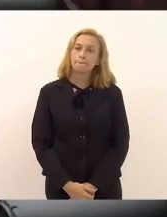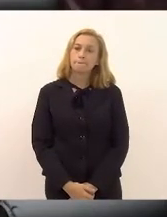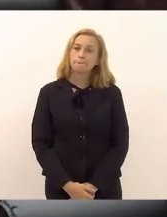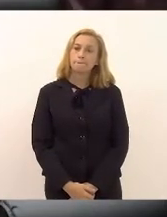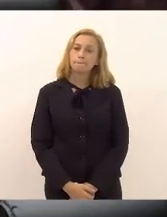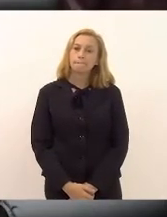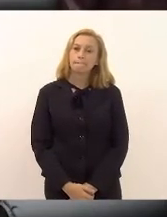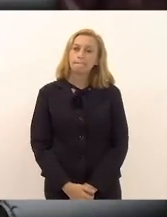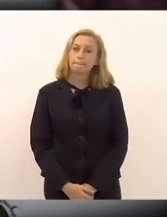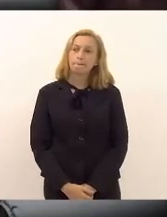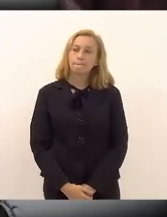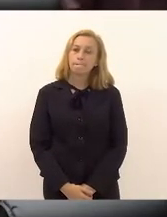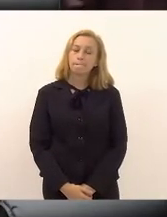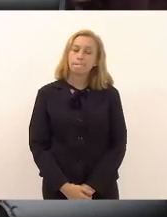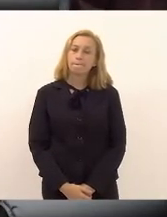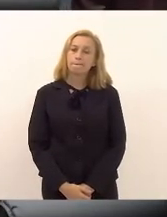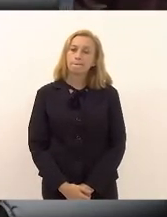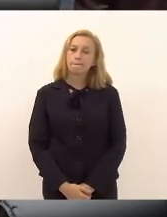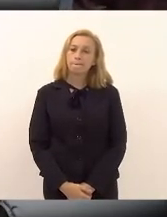Fala.